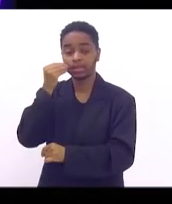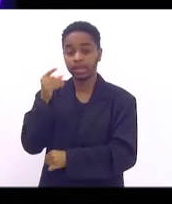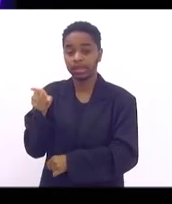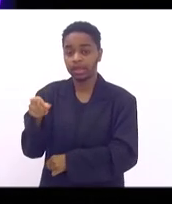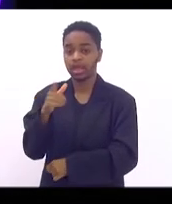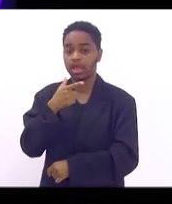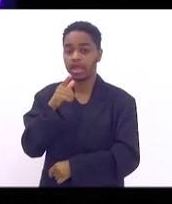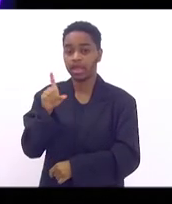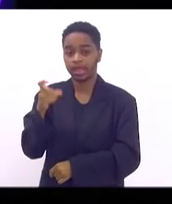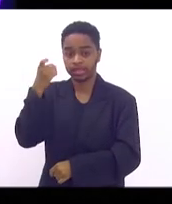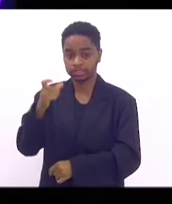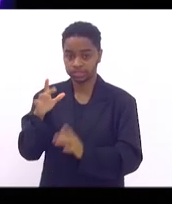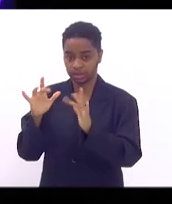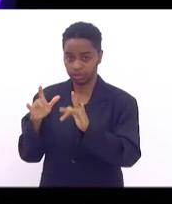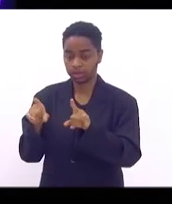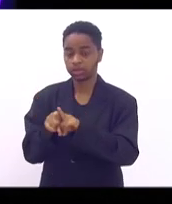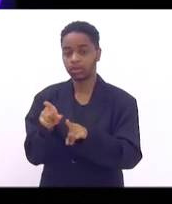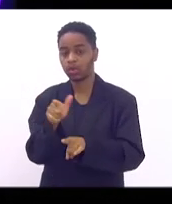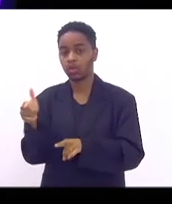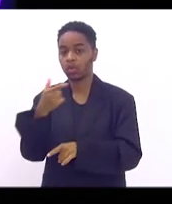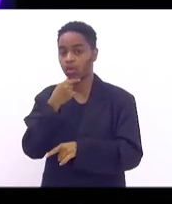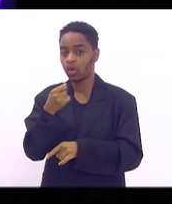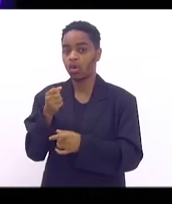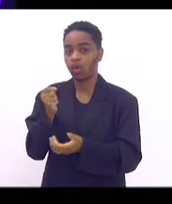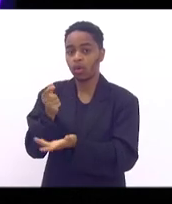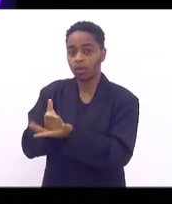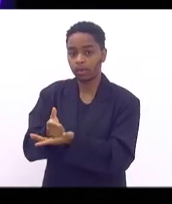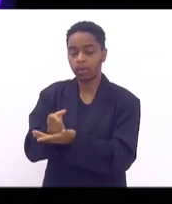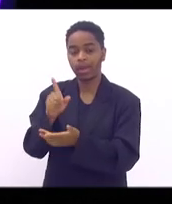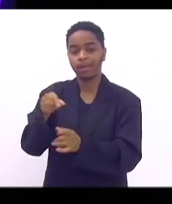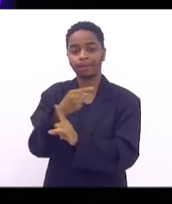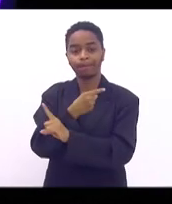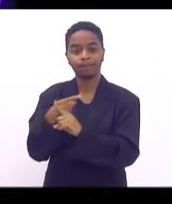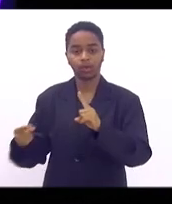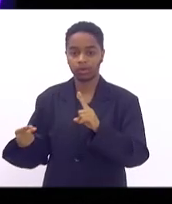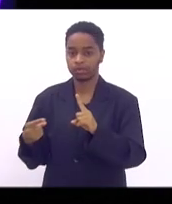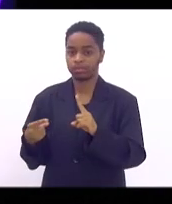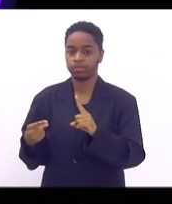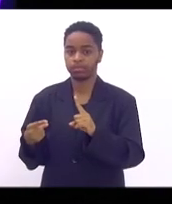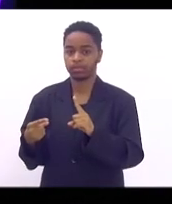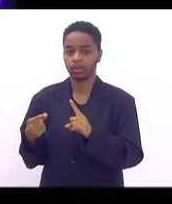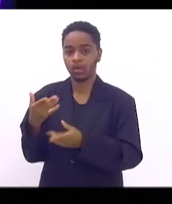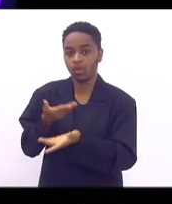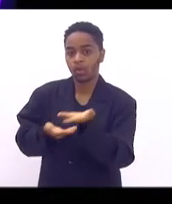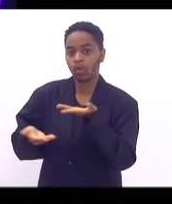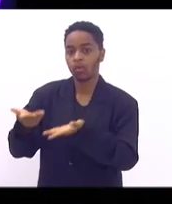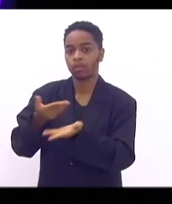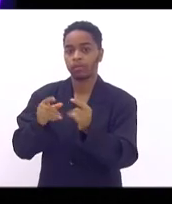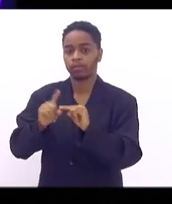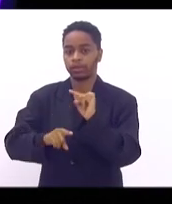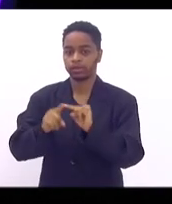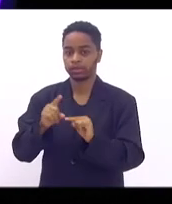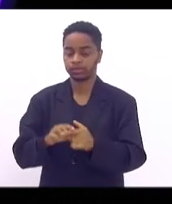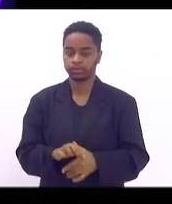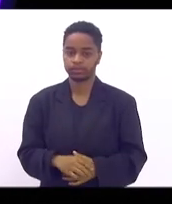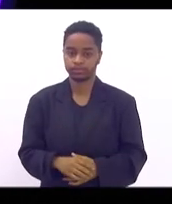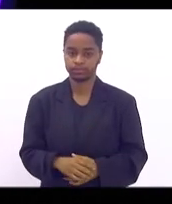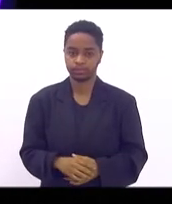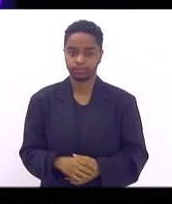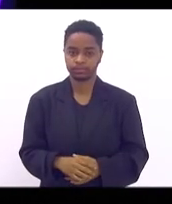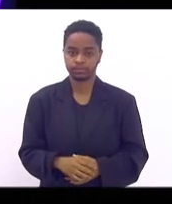ex-namorado e o sujeito que comprou ficassem proibidos de compartilhar esses arquivos. Pode